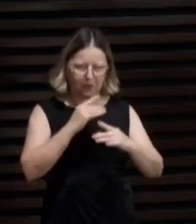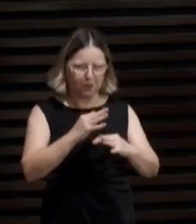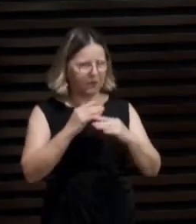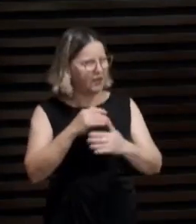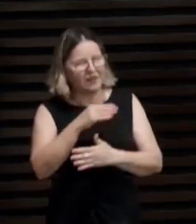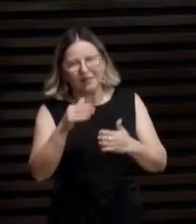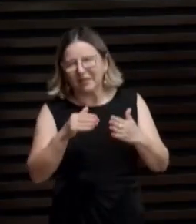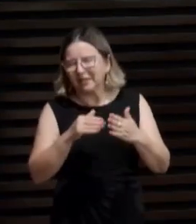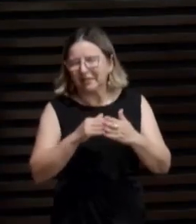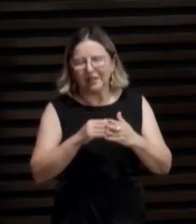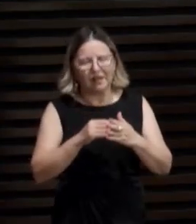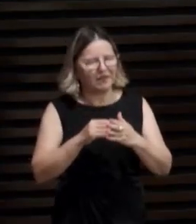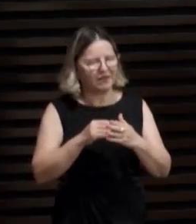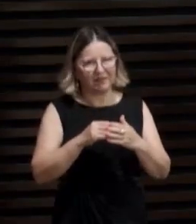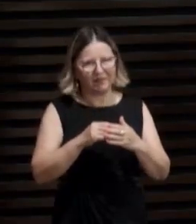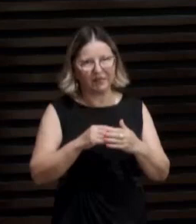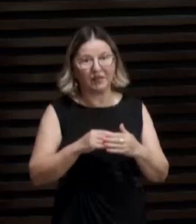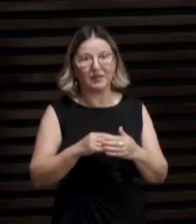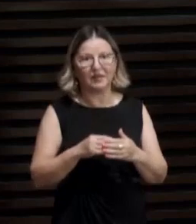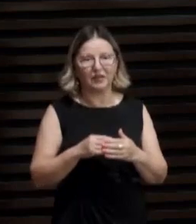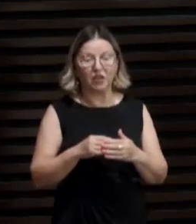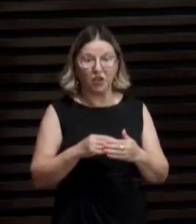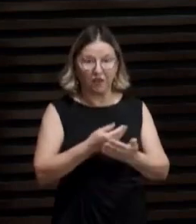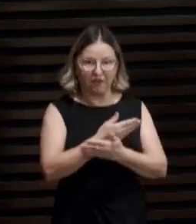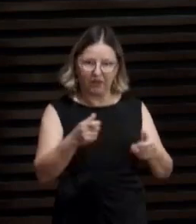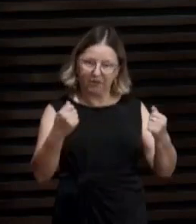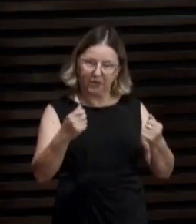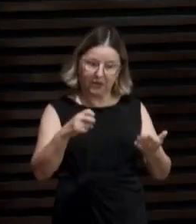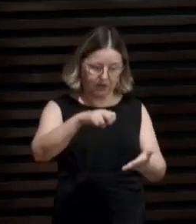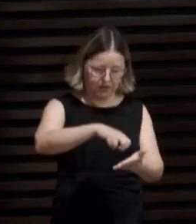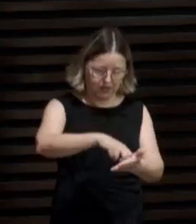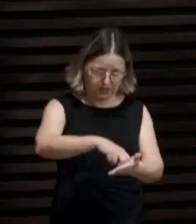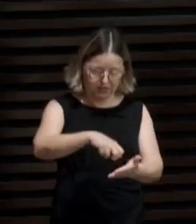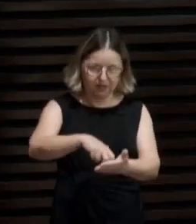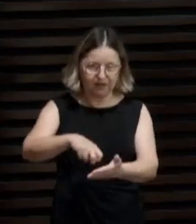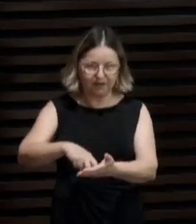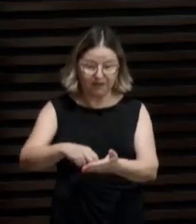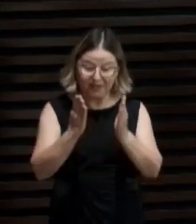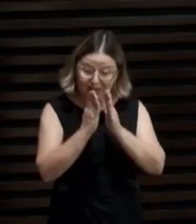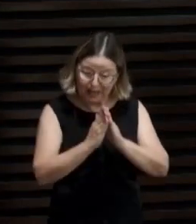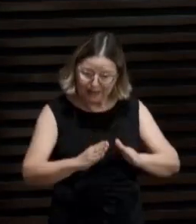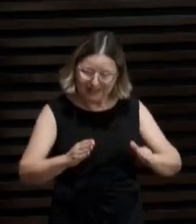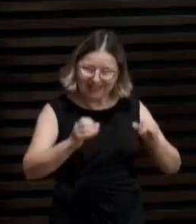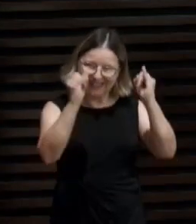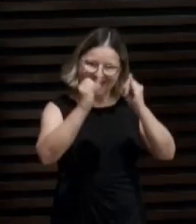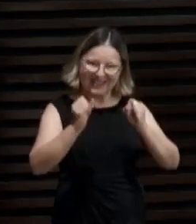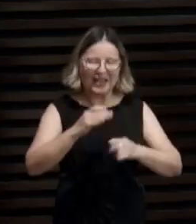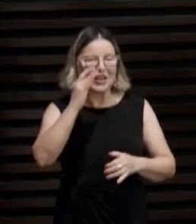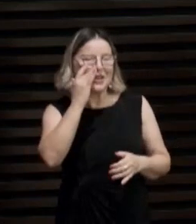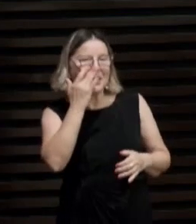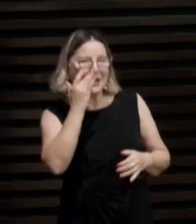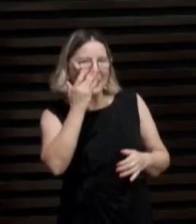e de toda sorte de música, vos prostrareis e adorareis a imagem de ouro que o rei